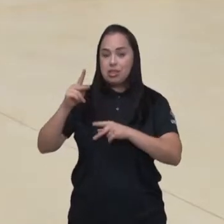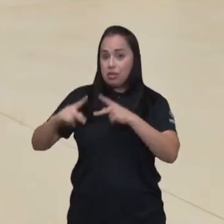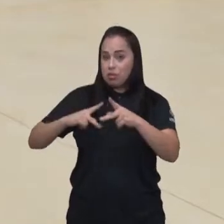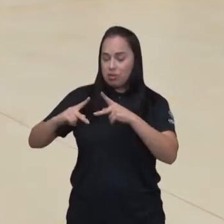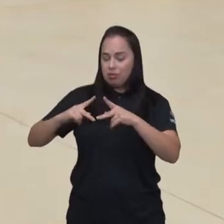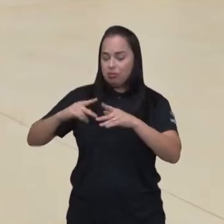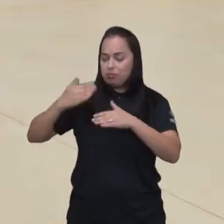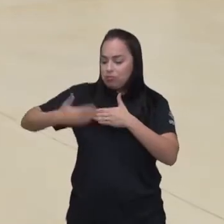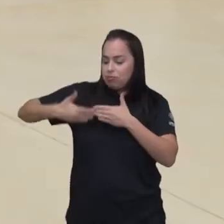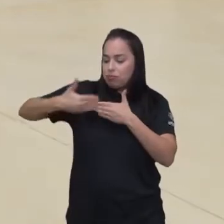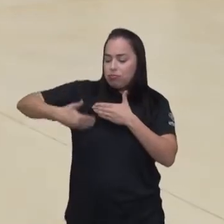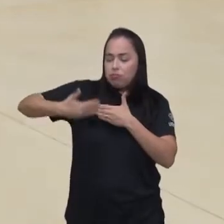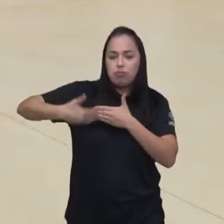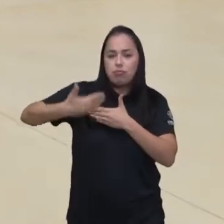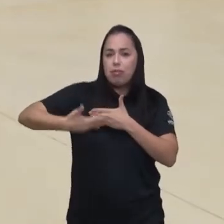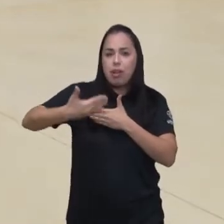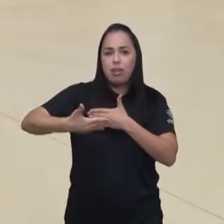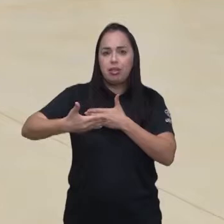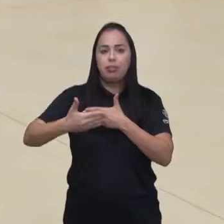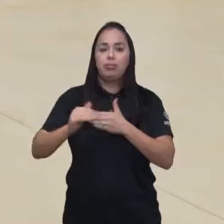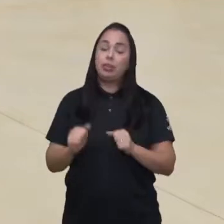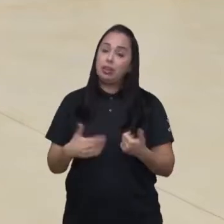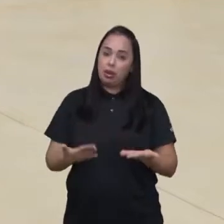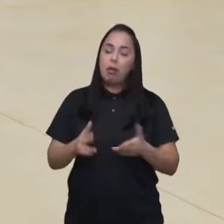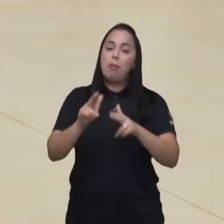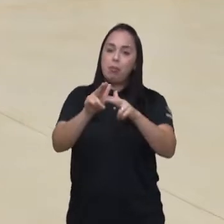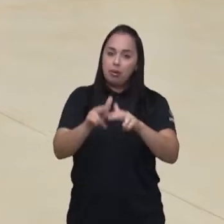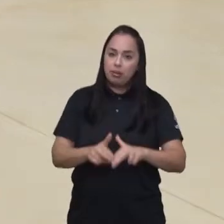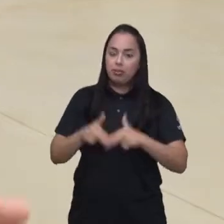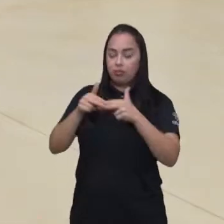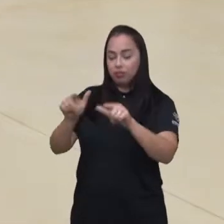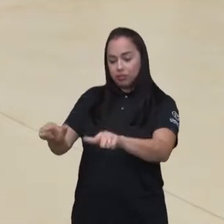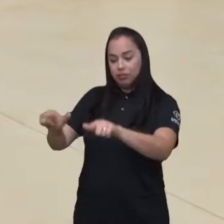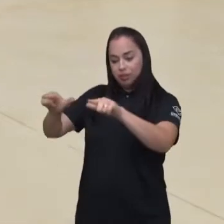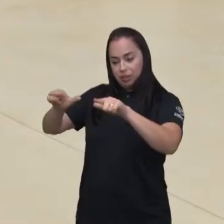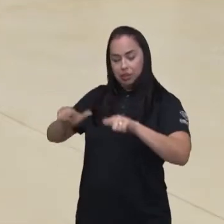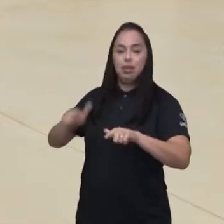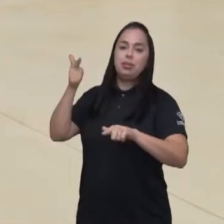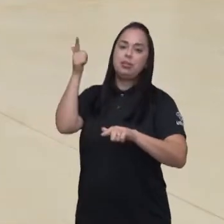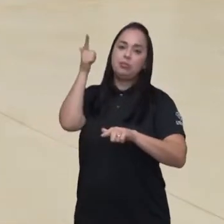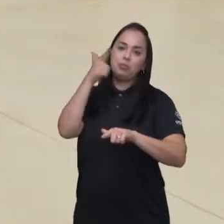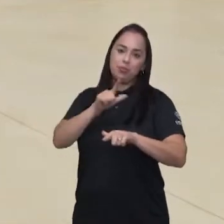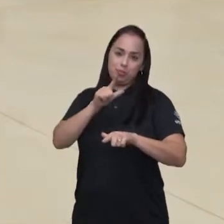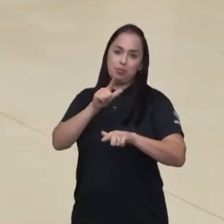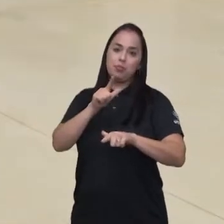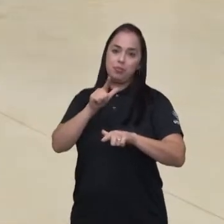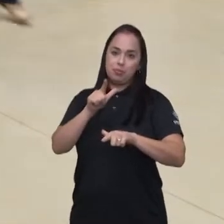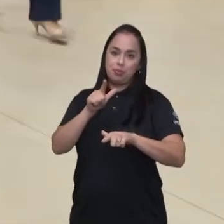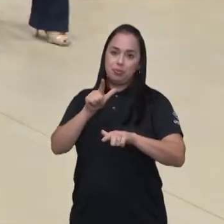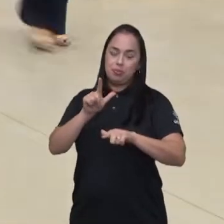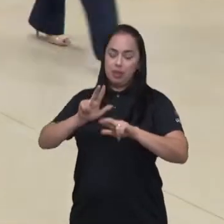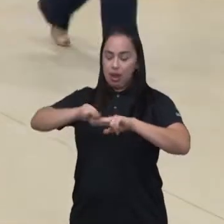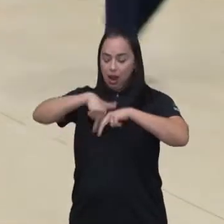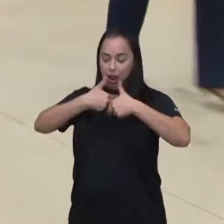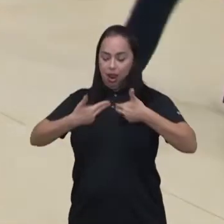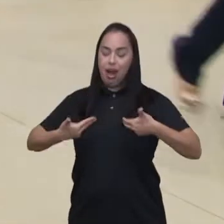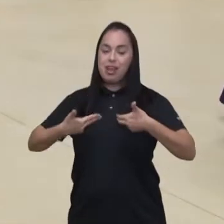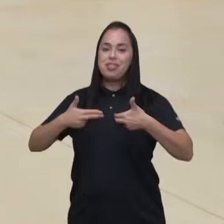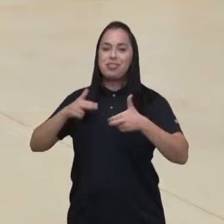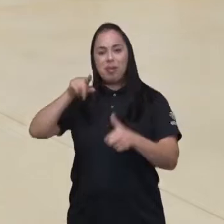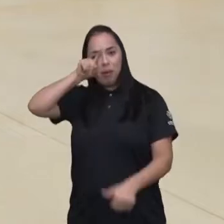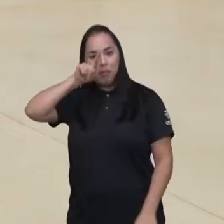trabalha com esses projetos ao longo do ano inteiro tanto que são José acabou de ser certificada também como